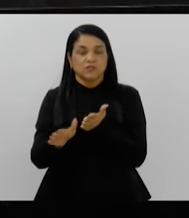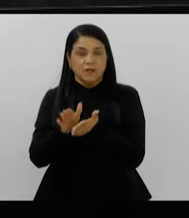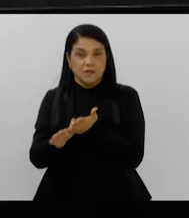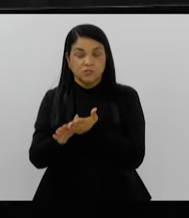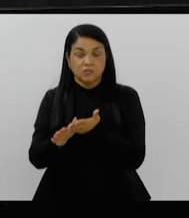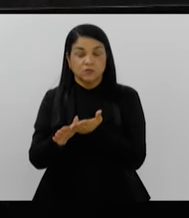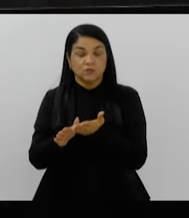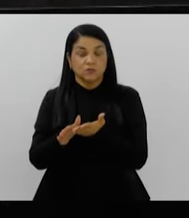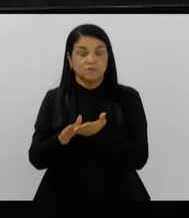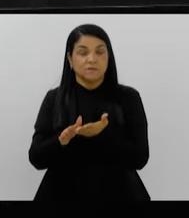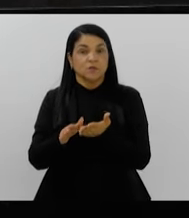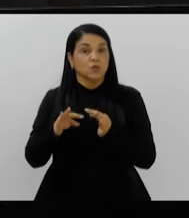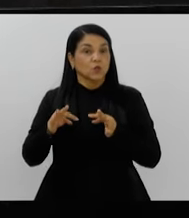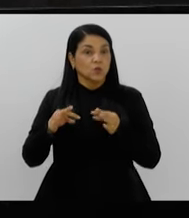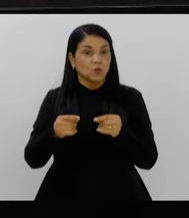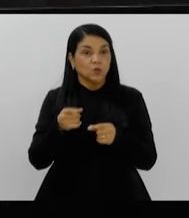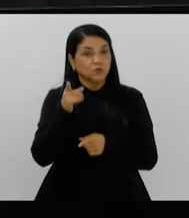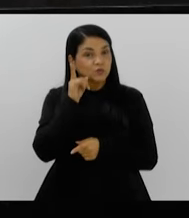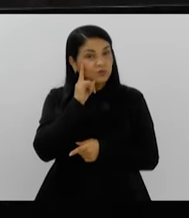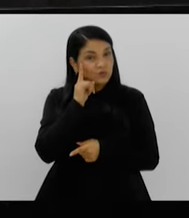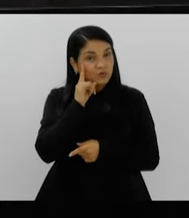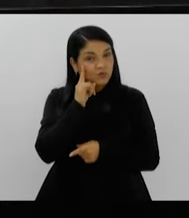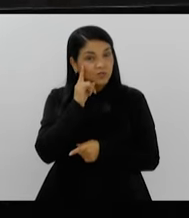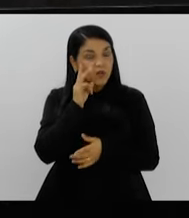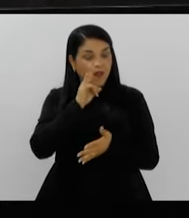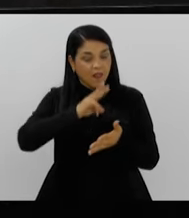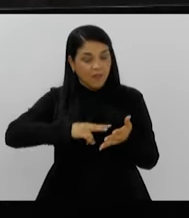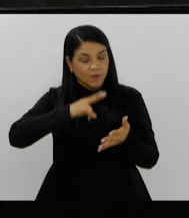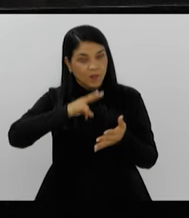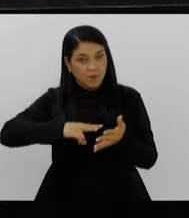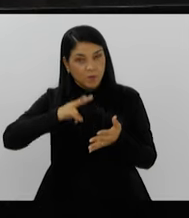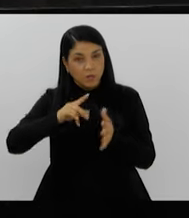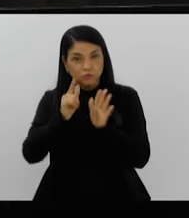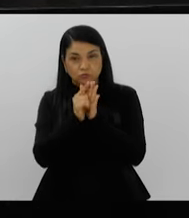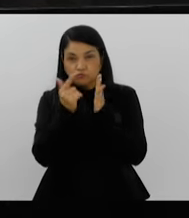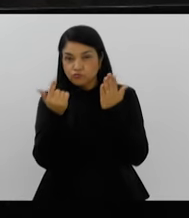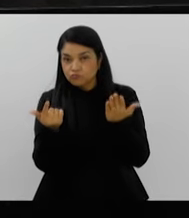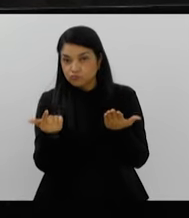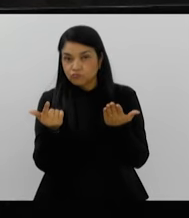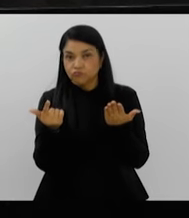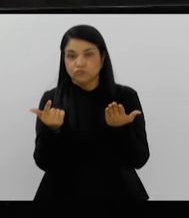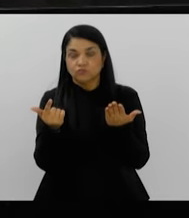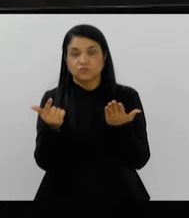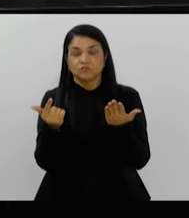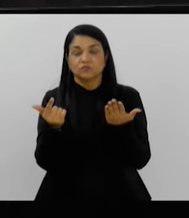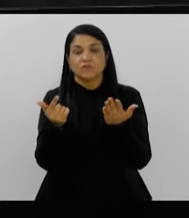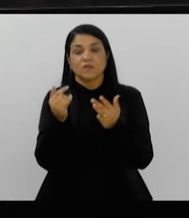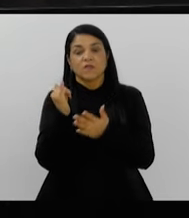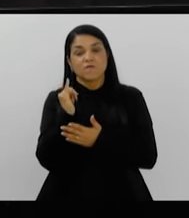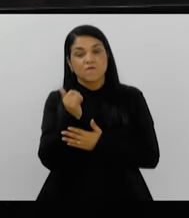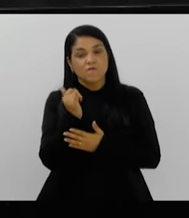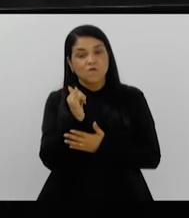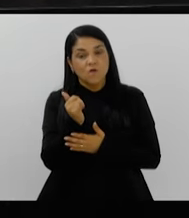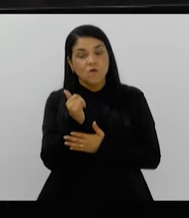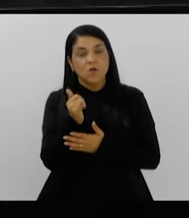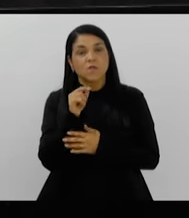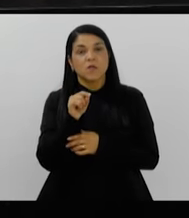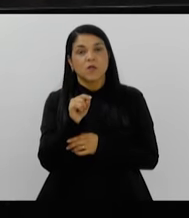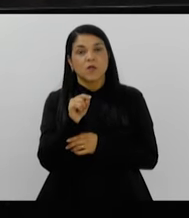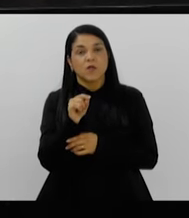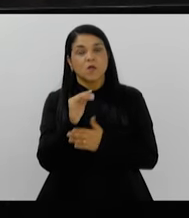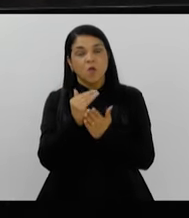contrário, nós todos os dias lemos matérias jornalísticas que dizem respeito